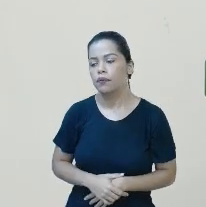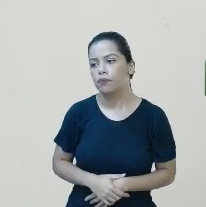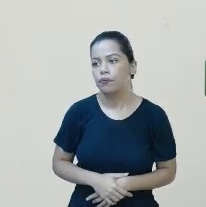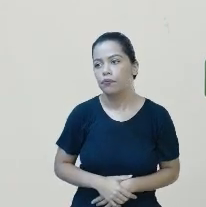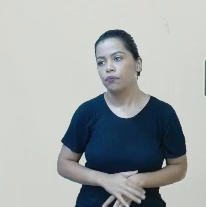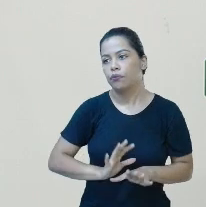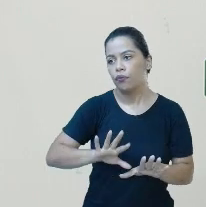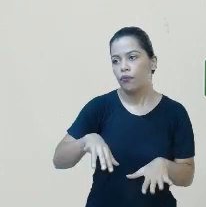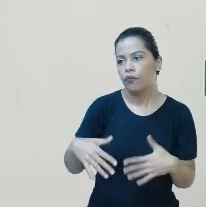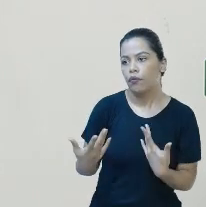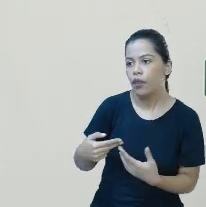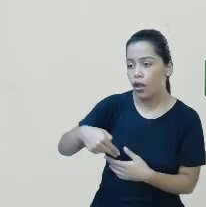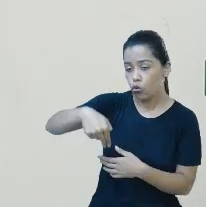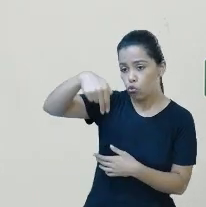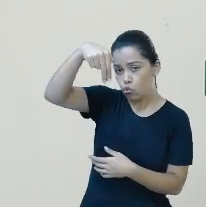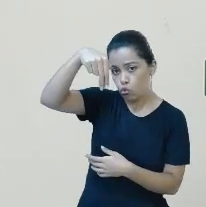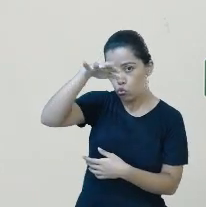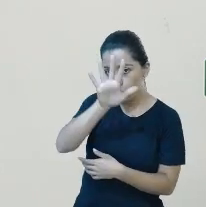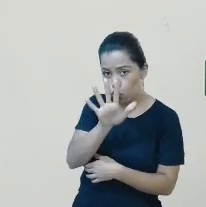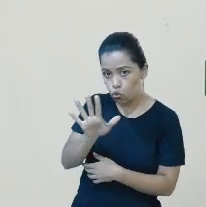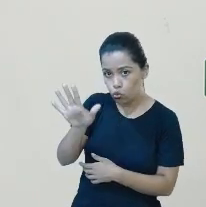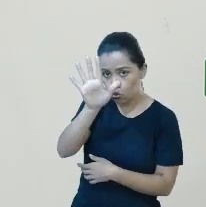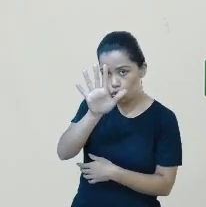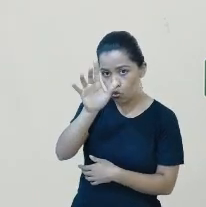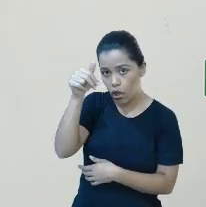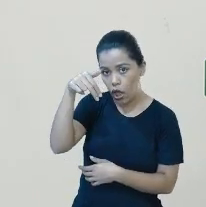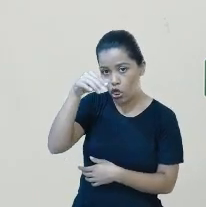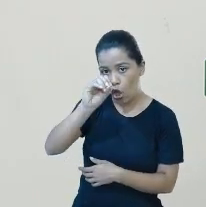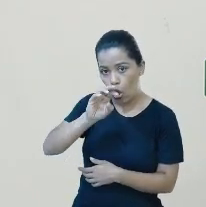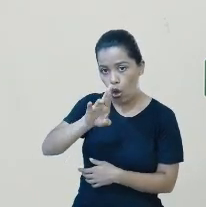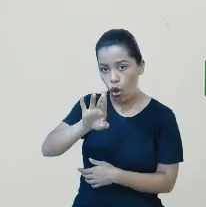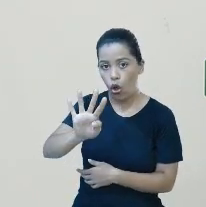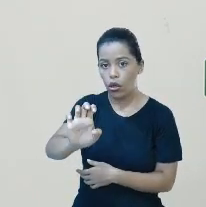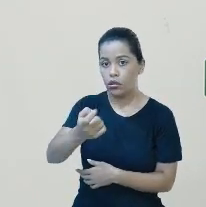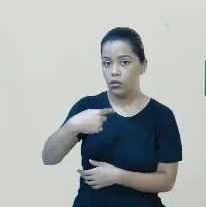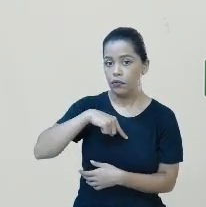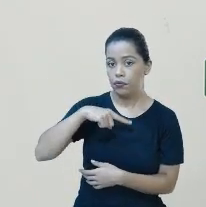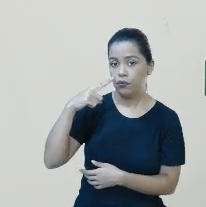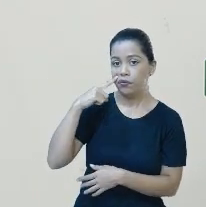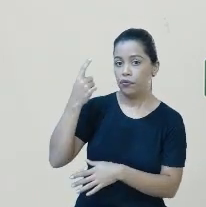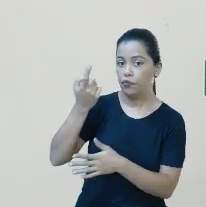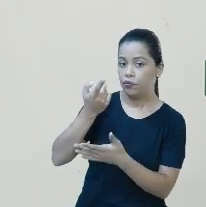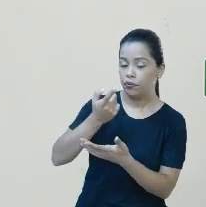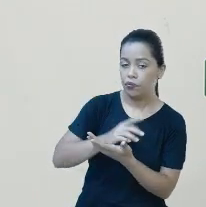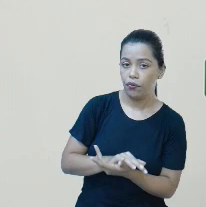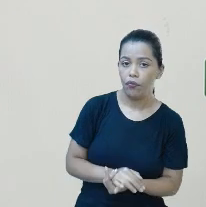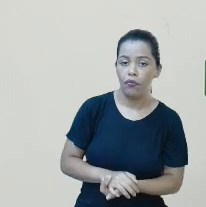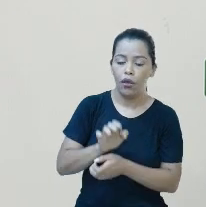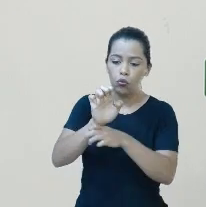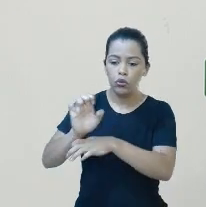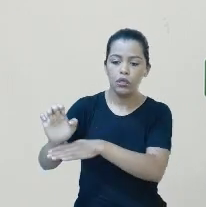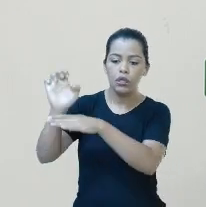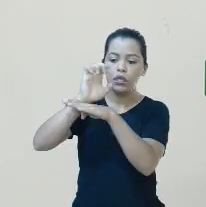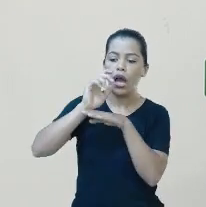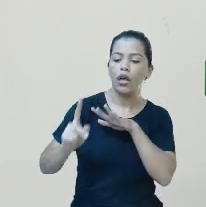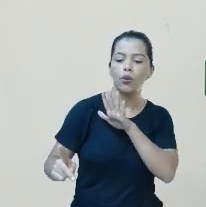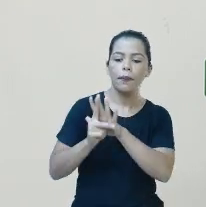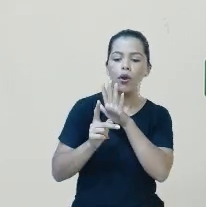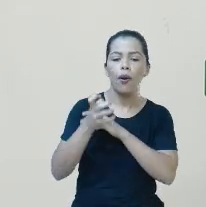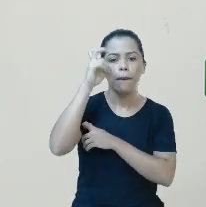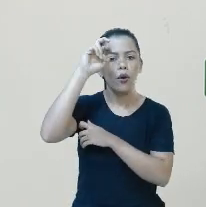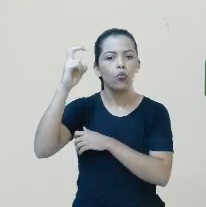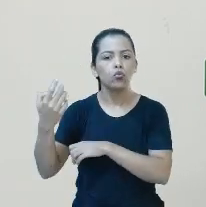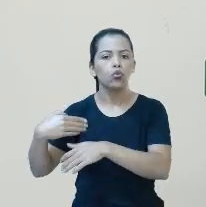país, que é a região norte. Estudamos várias vezes aqui, né? Os estados, a cultura,